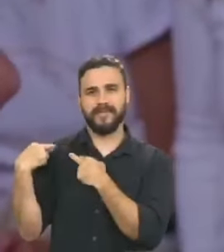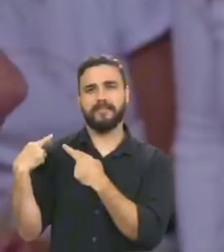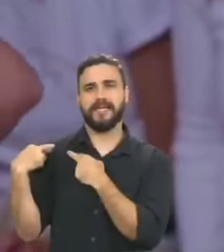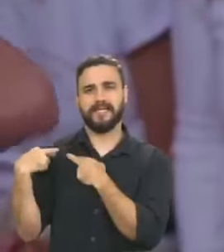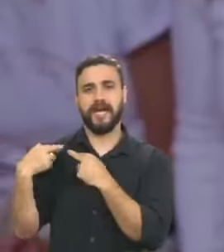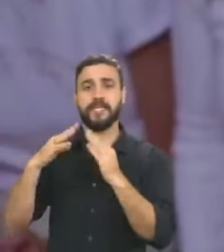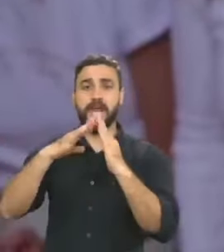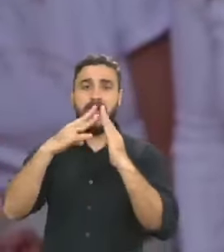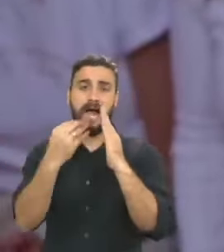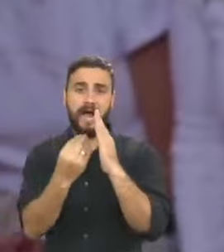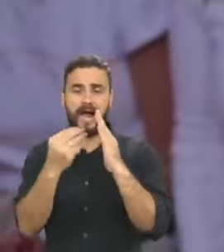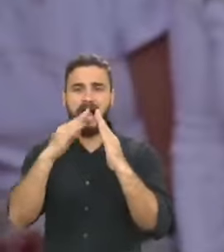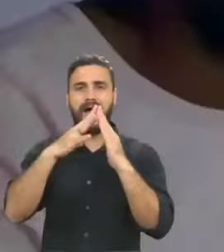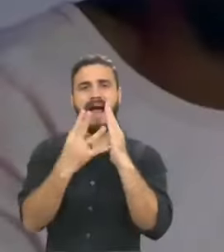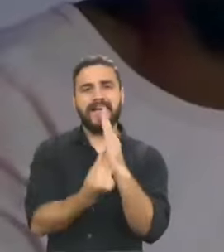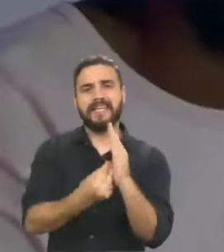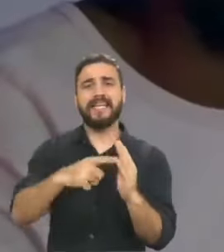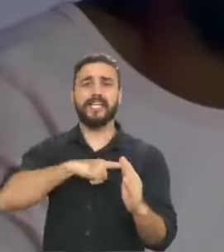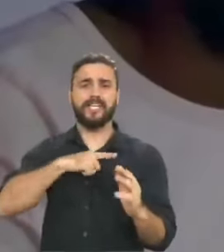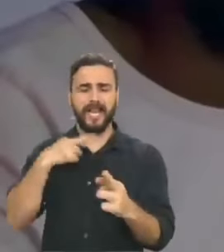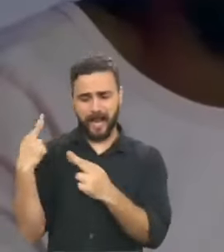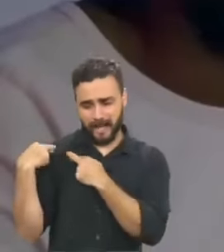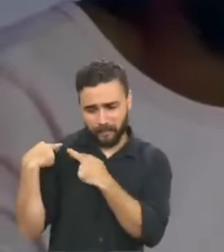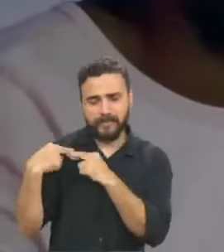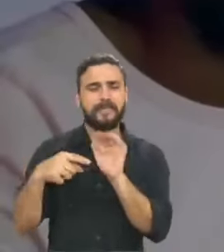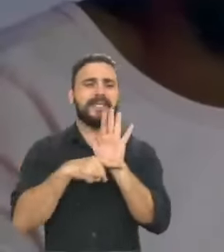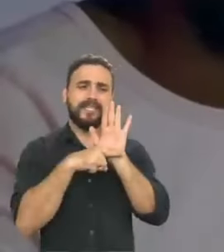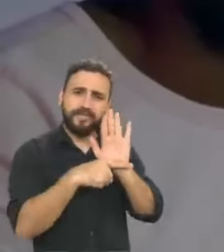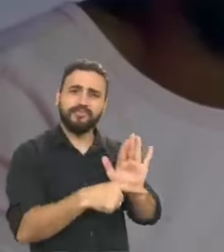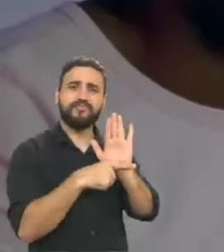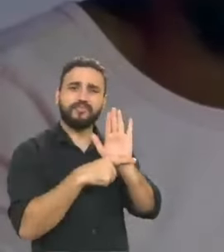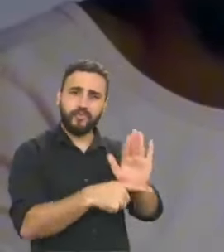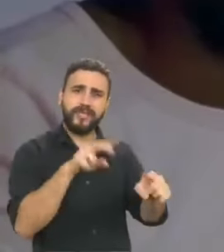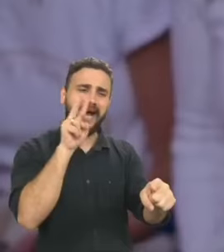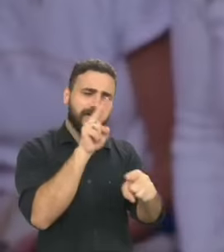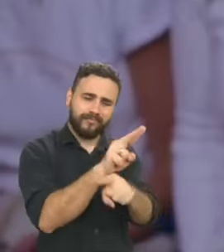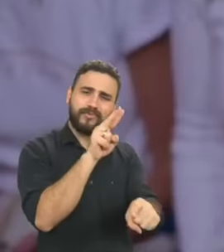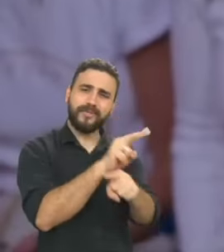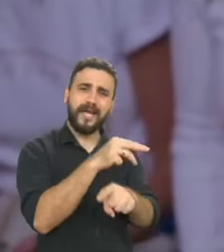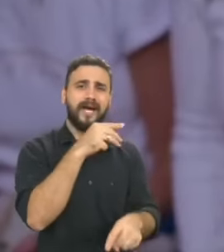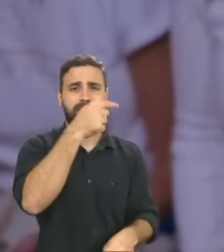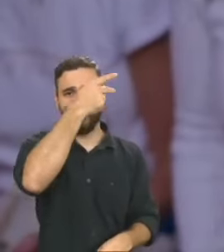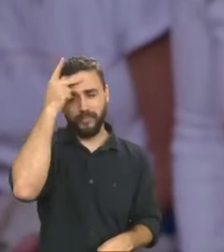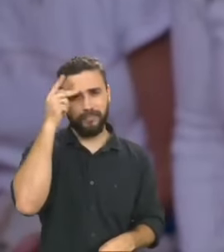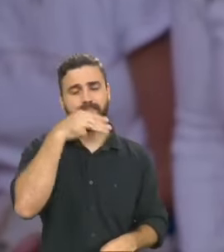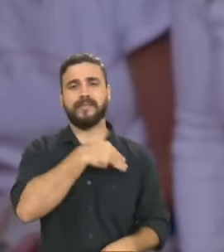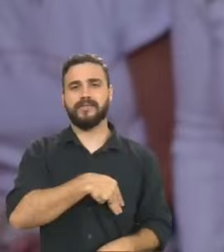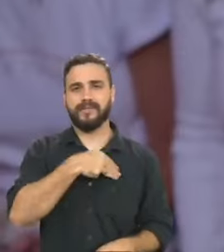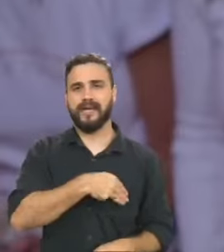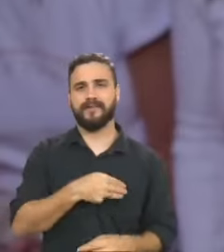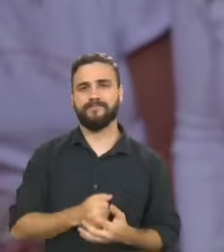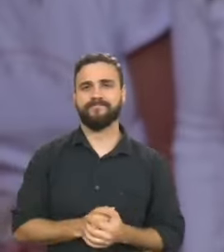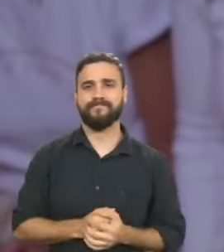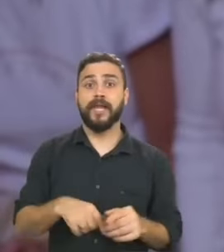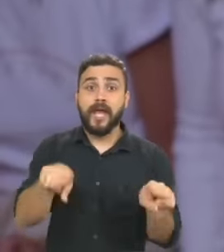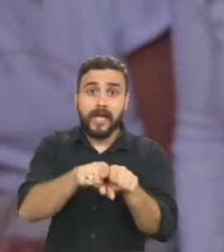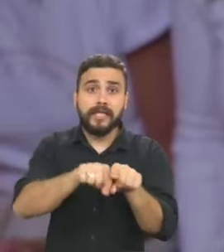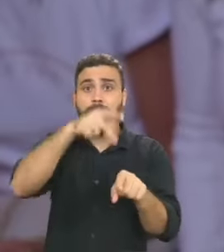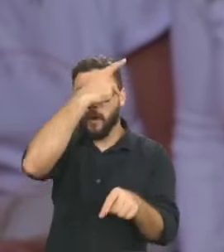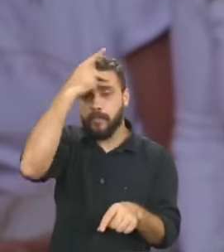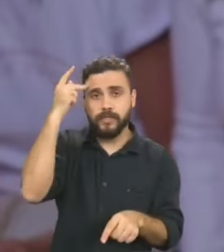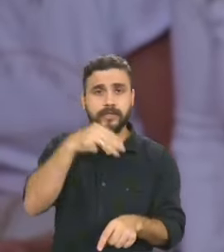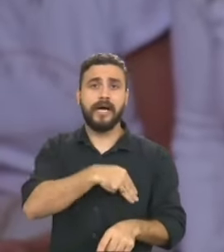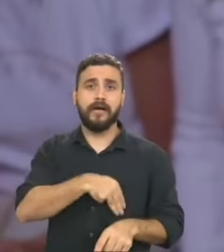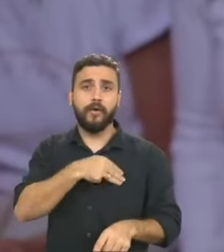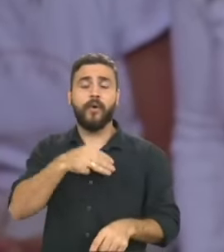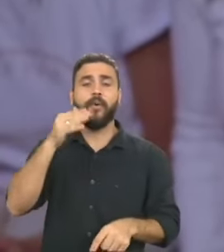igreja, ensinava a igreja a cuidar disso, mas ele também tinha a responsabilidade de usar as suas mãos para preparar o seu pão, para